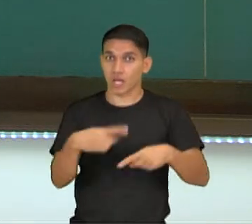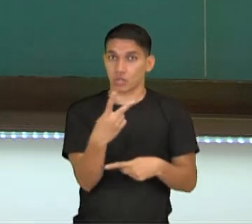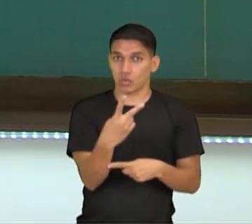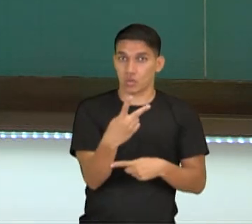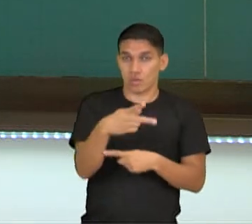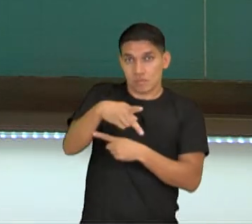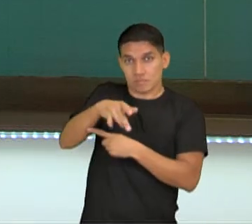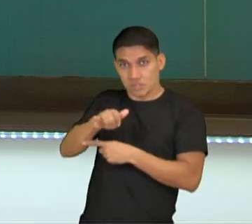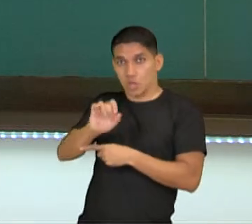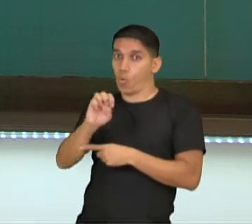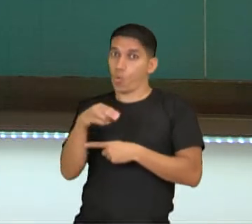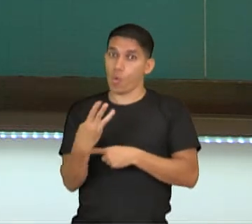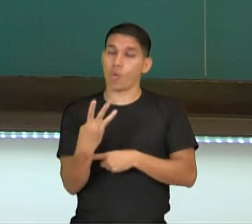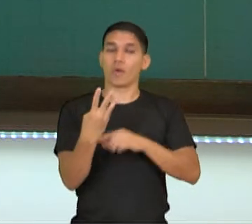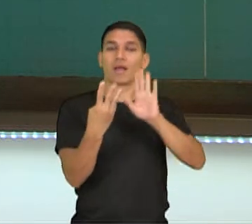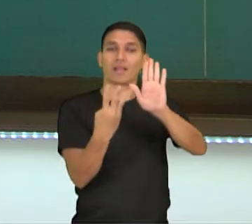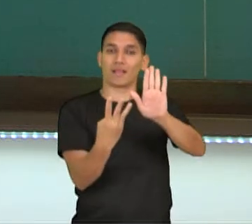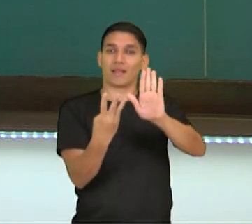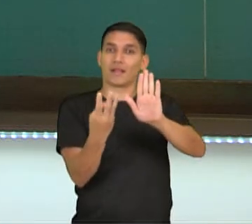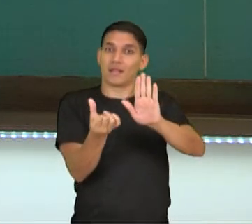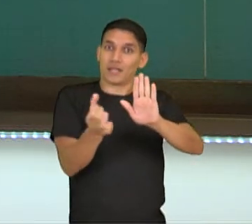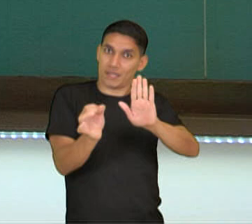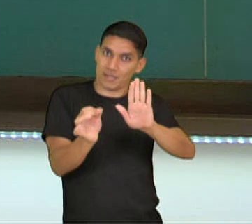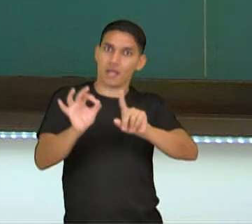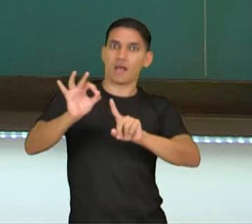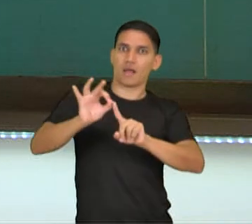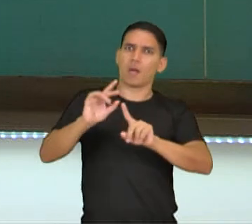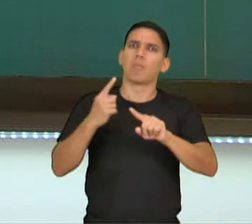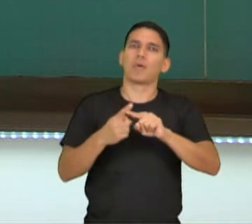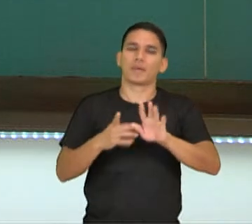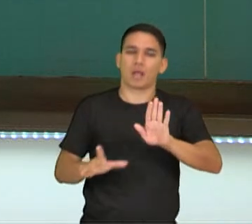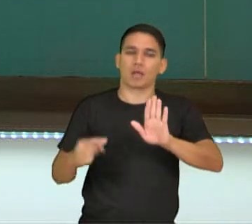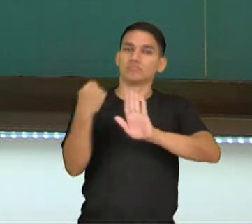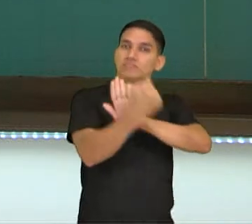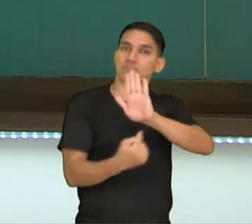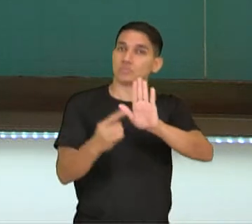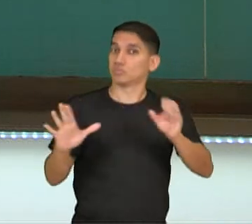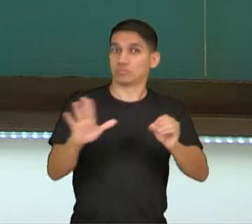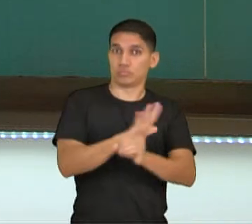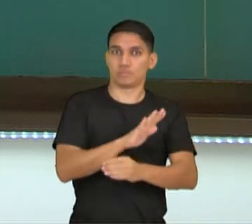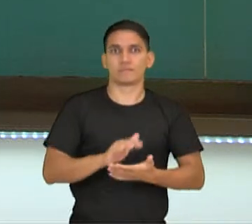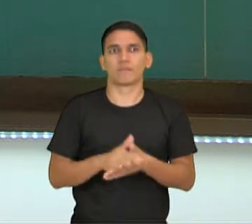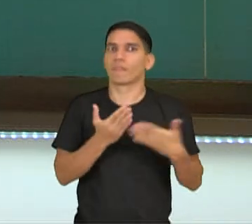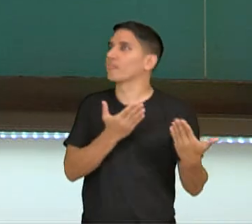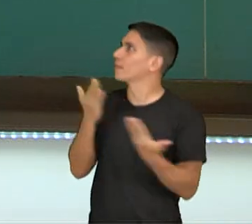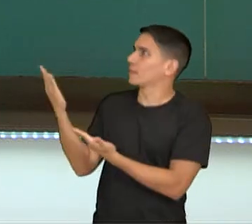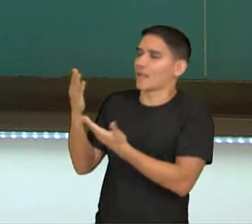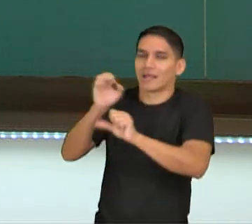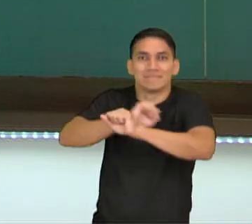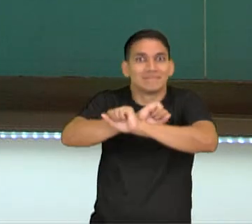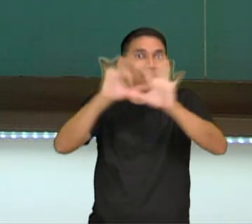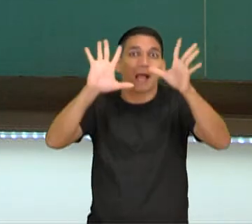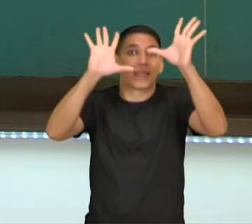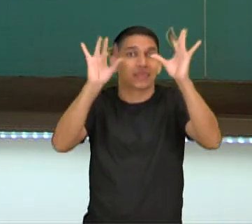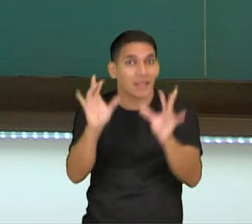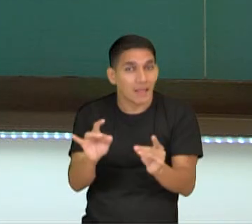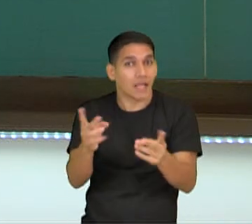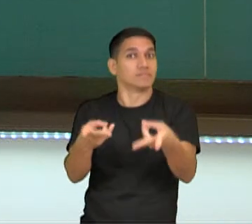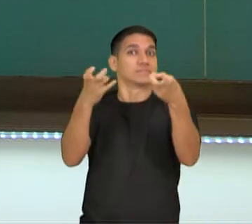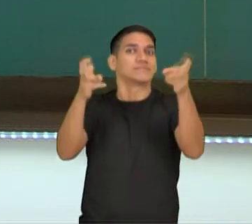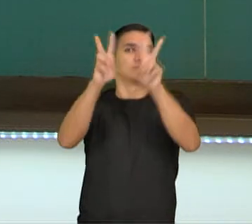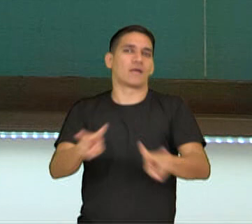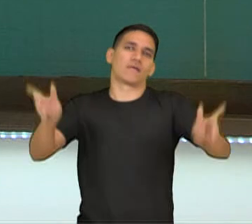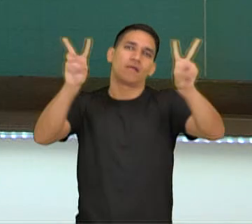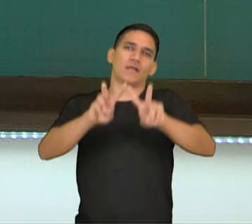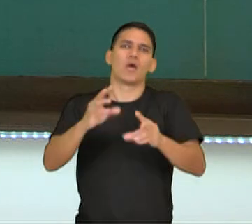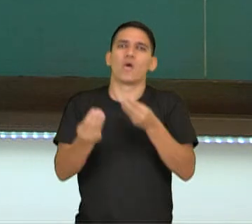de 360 em graus, porque é de toda a circunferência. E aí, aqui fica claro para vocês poderem